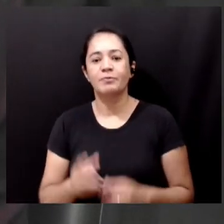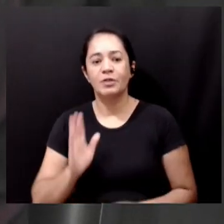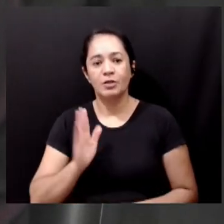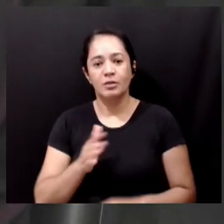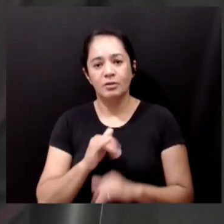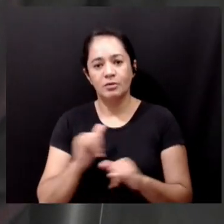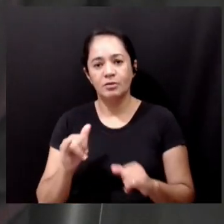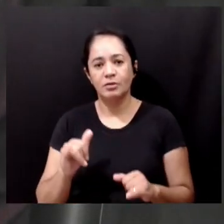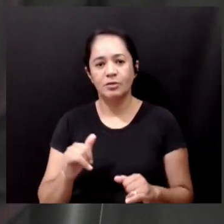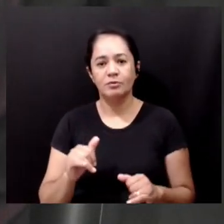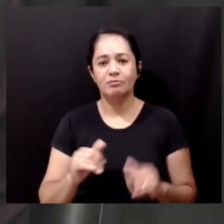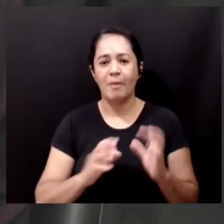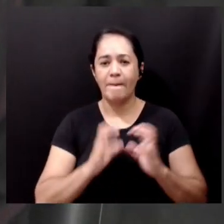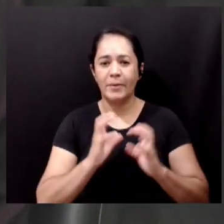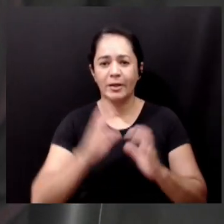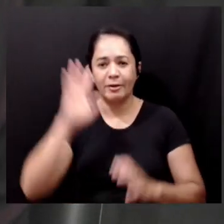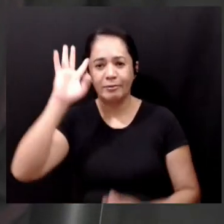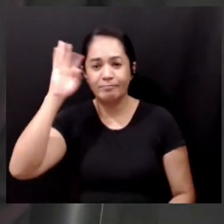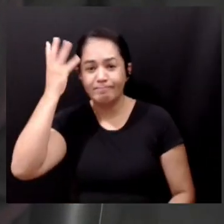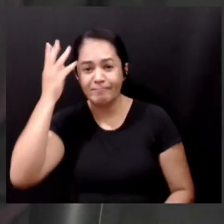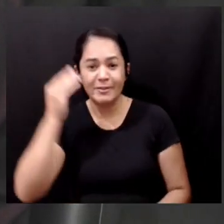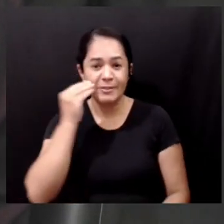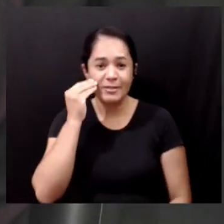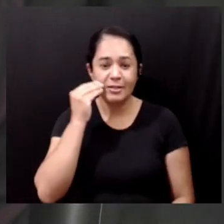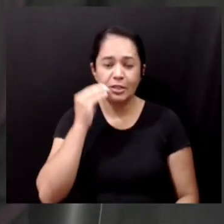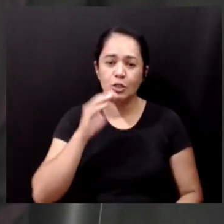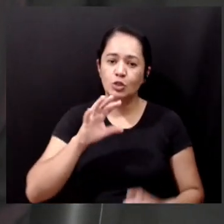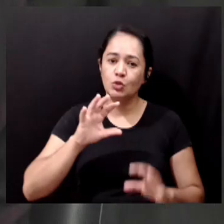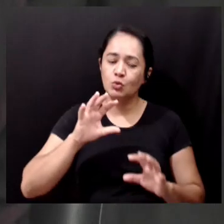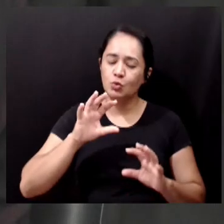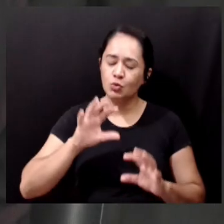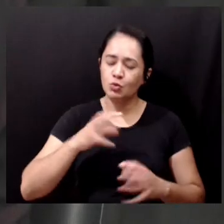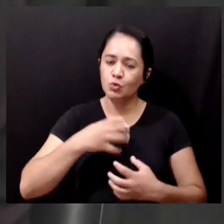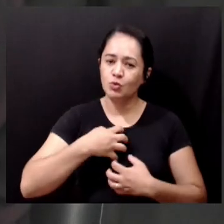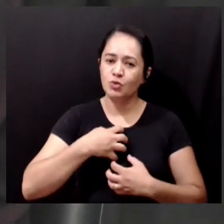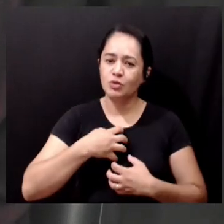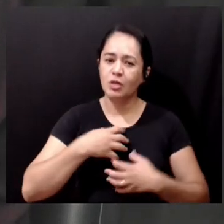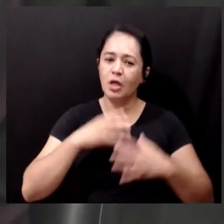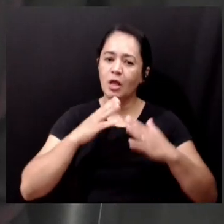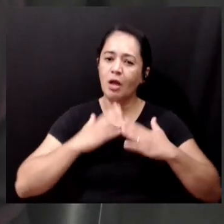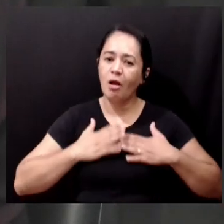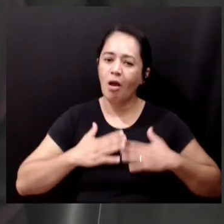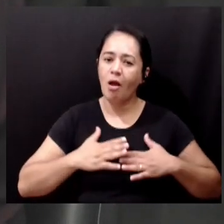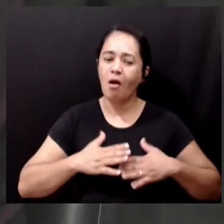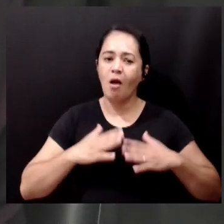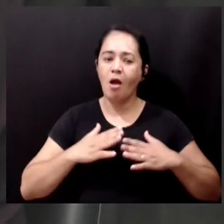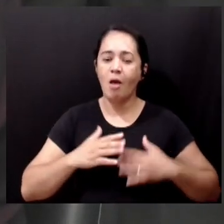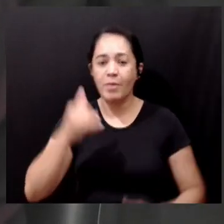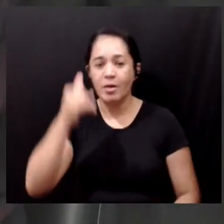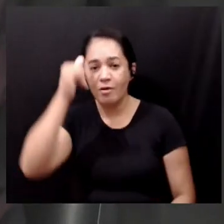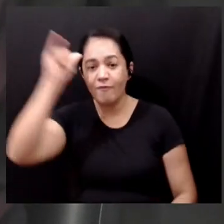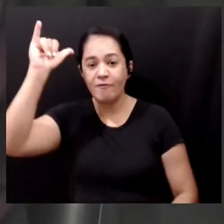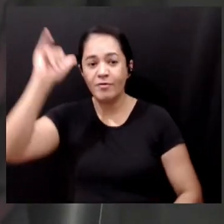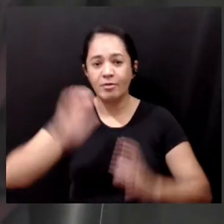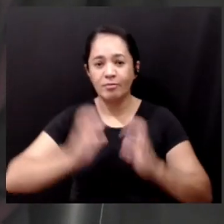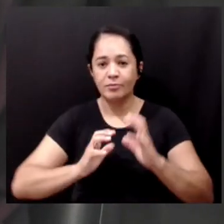conflitos, sempre da maneira mais harmoniosa possível, sem desgaste. Eu sempre fui um pacifista, eu diria,